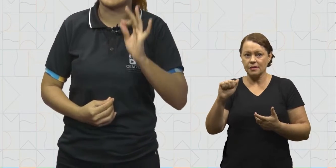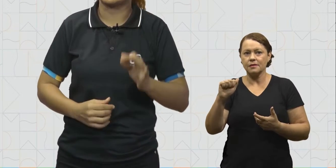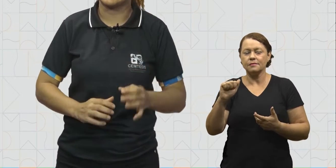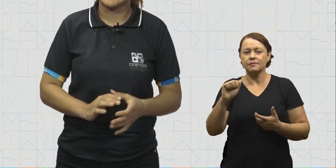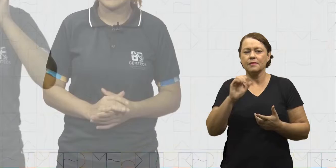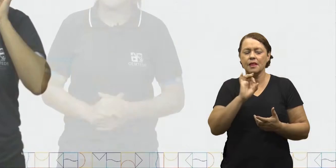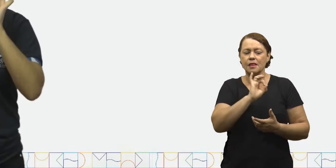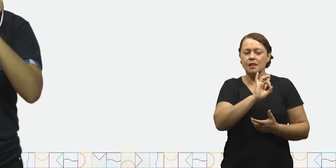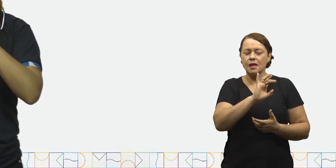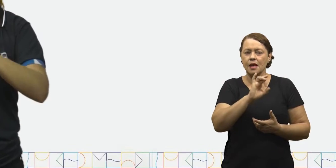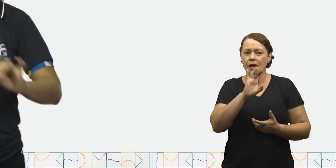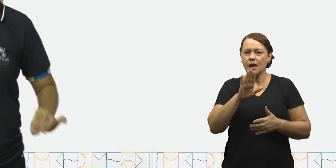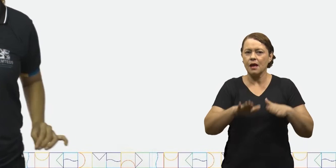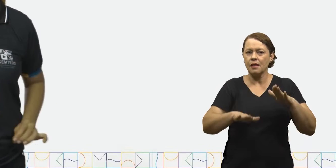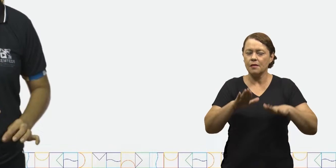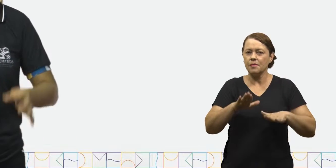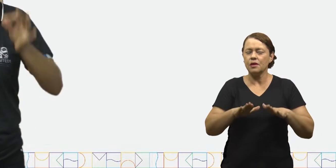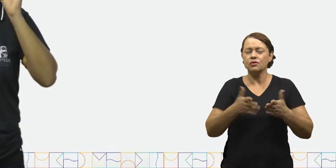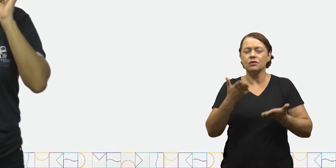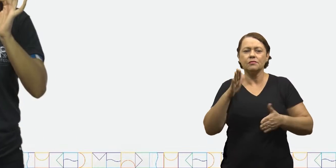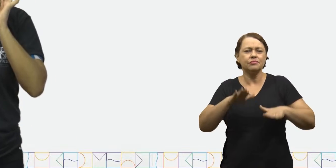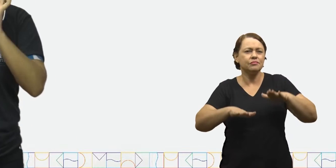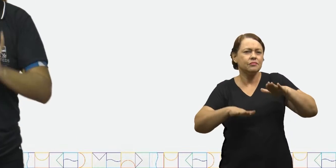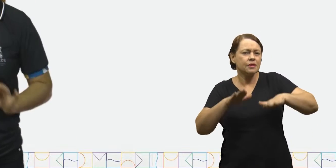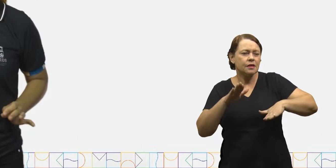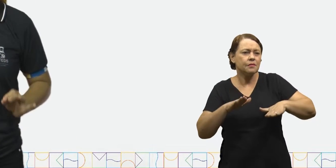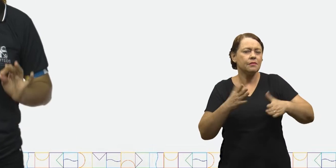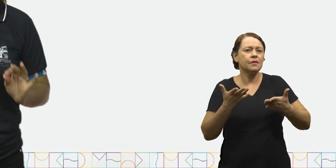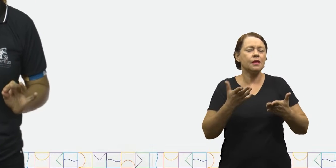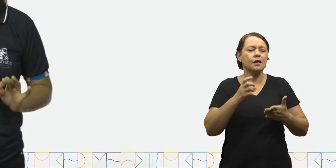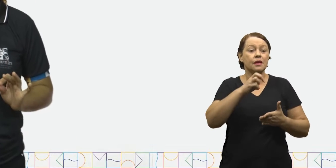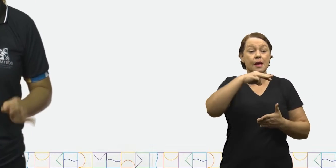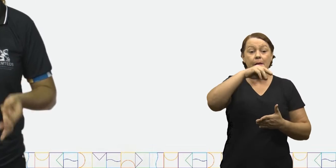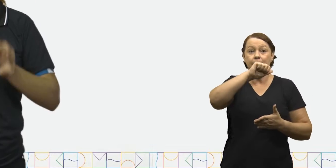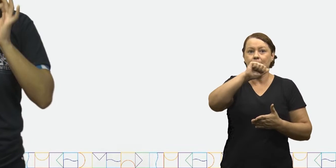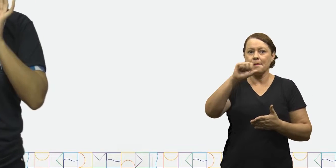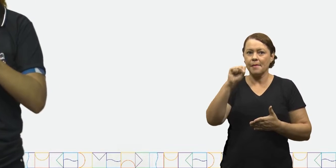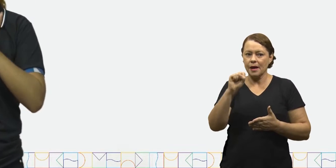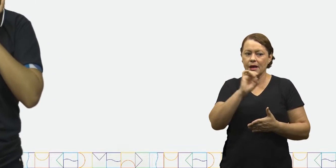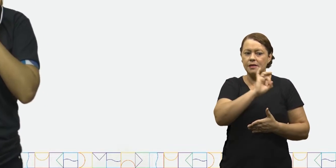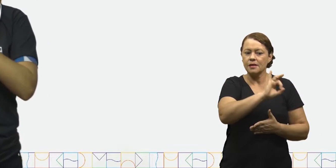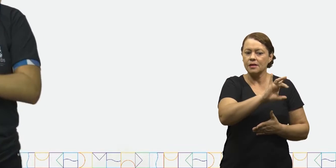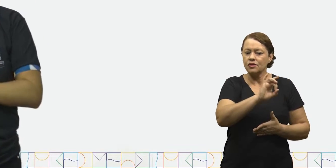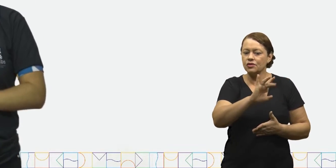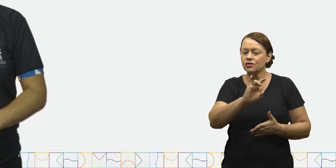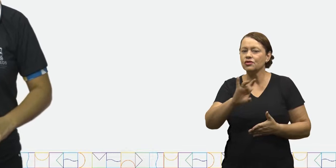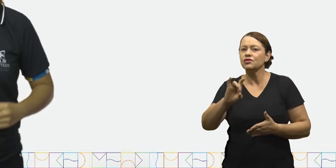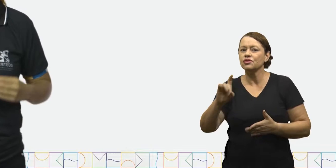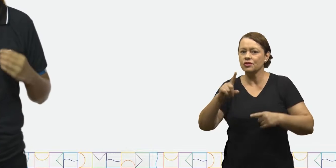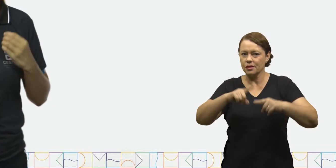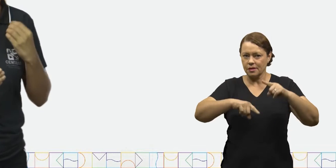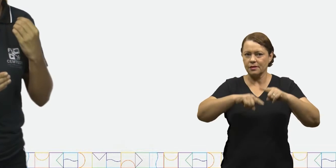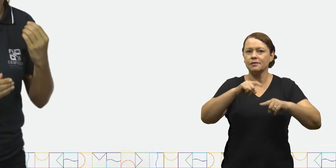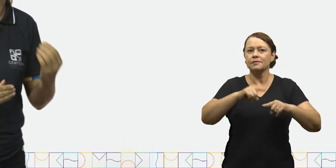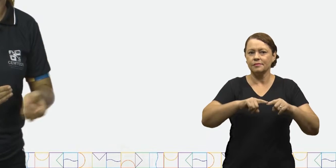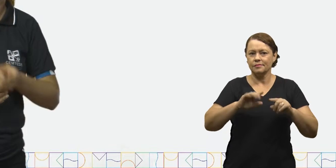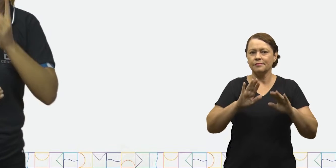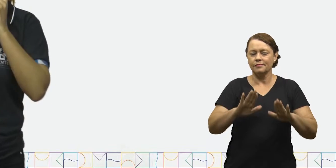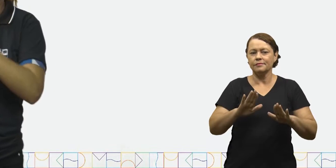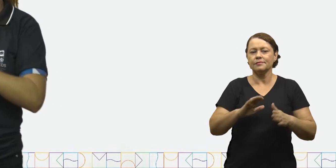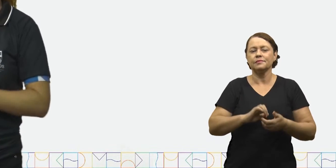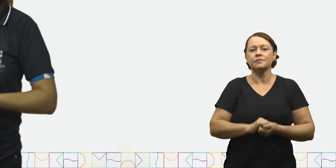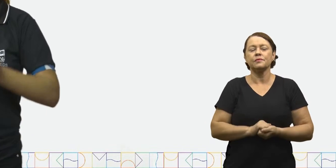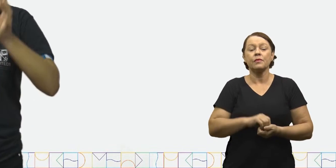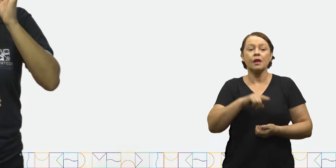a massa. Cada medida é adequada para medir a massa de